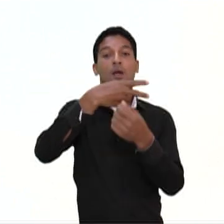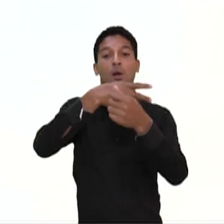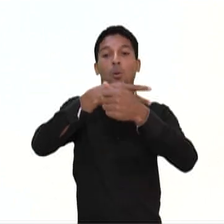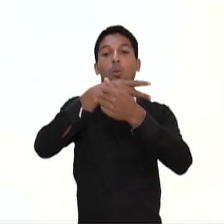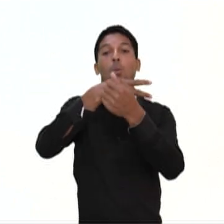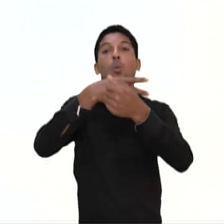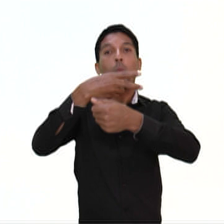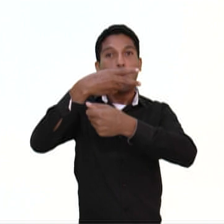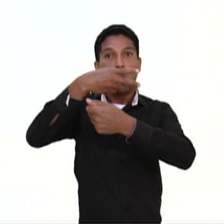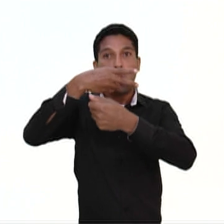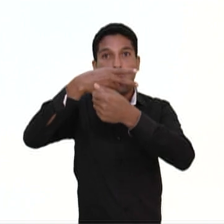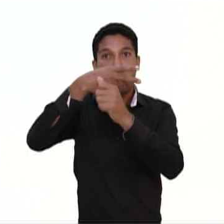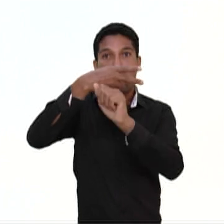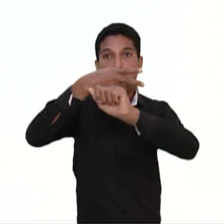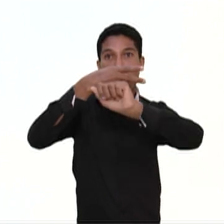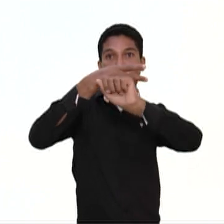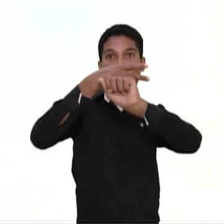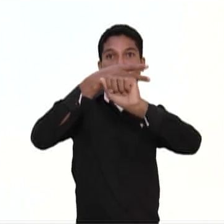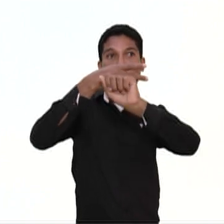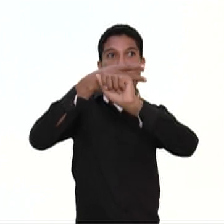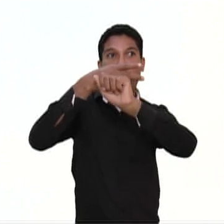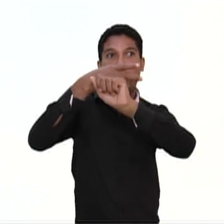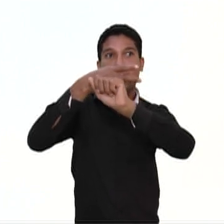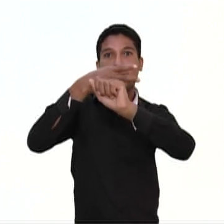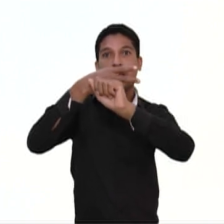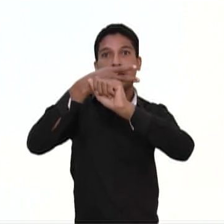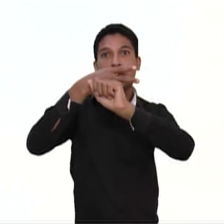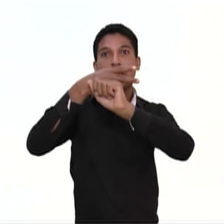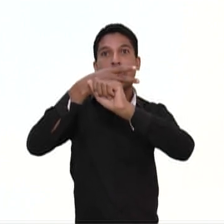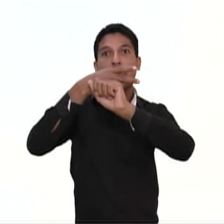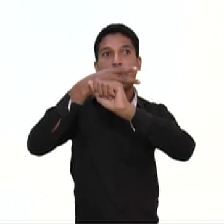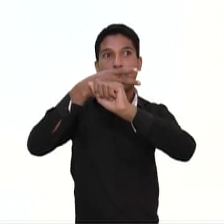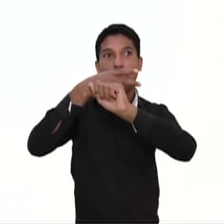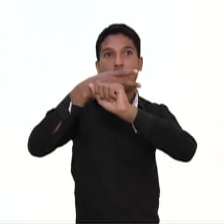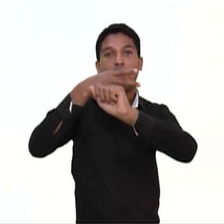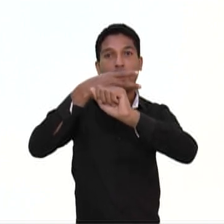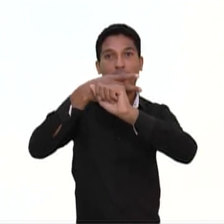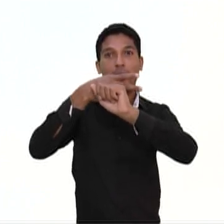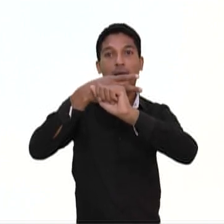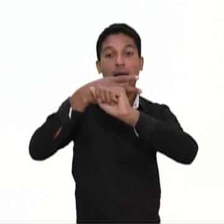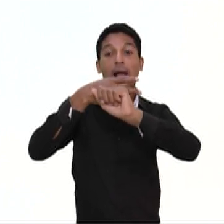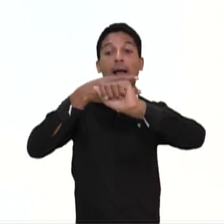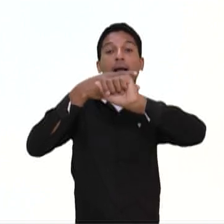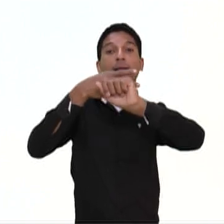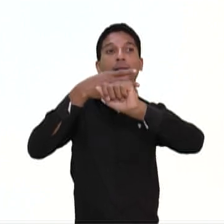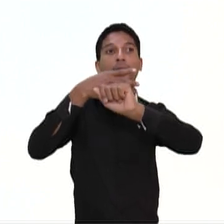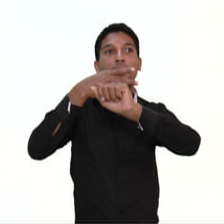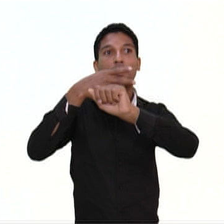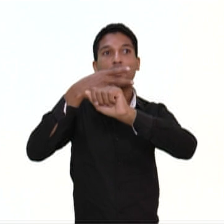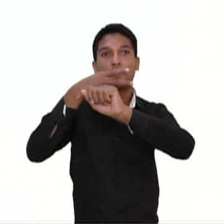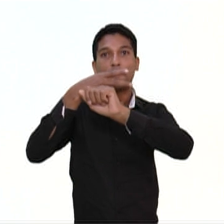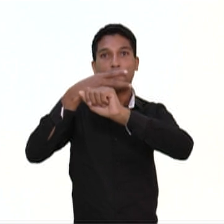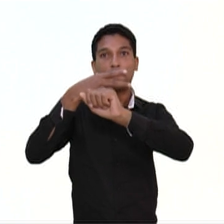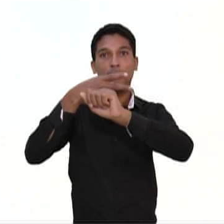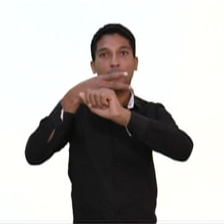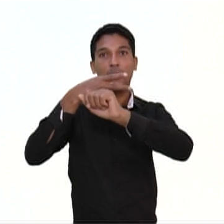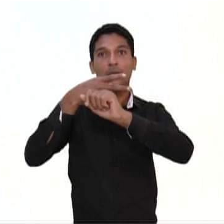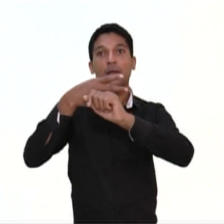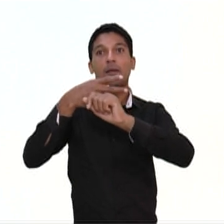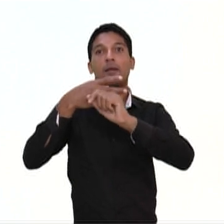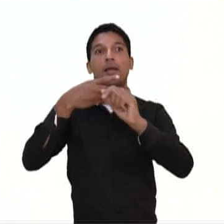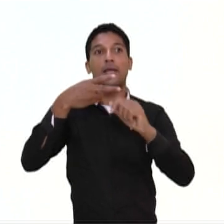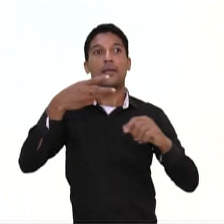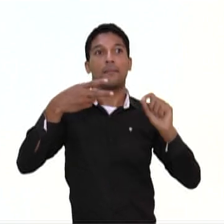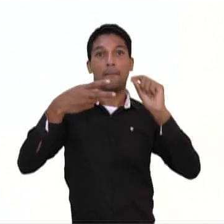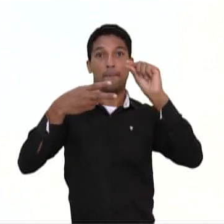cima, se o meu A é positivo, né? Se A é maior que zero, então um número maior que zero ele é positivo, a